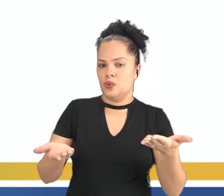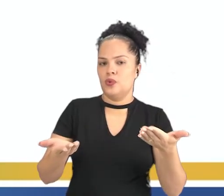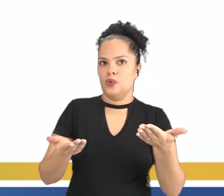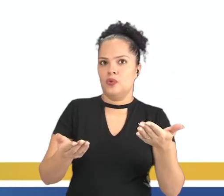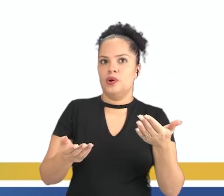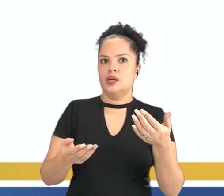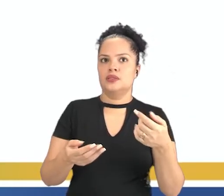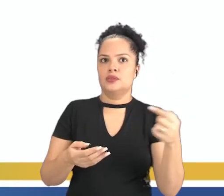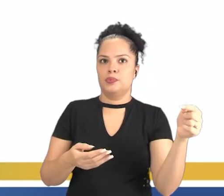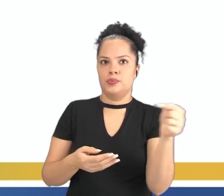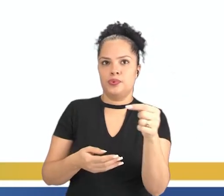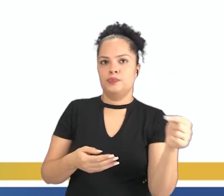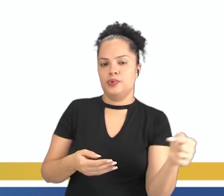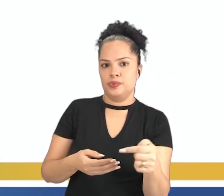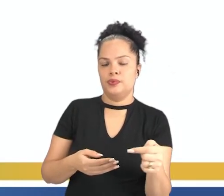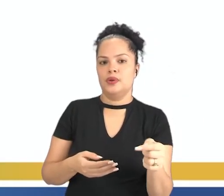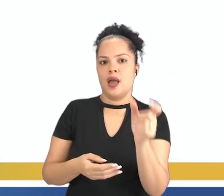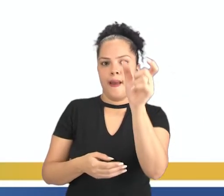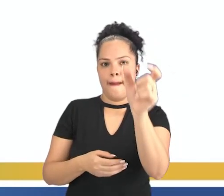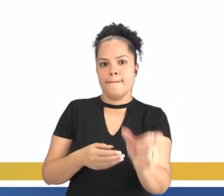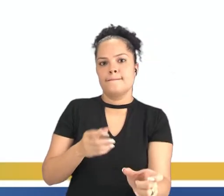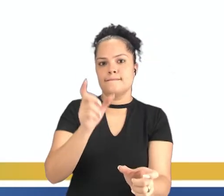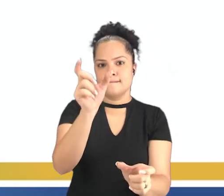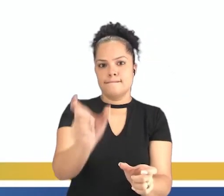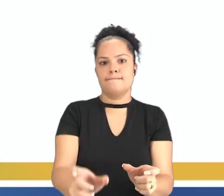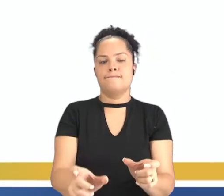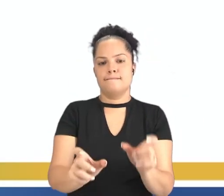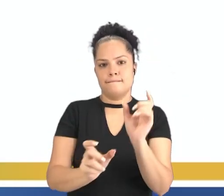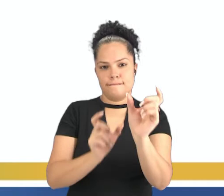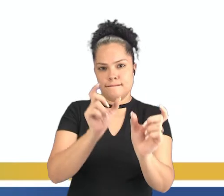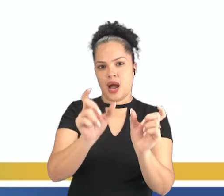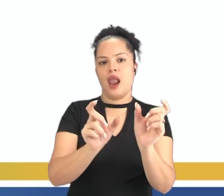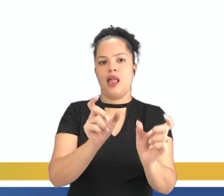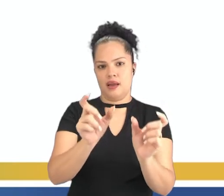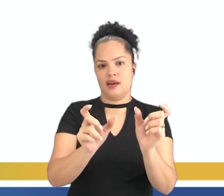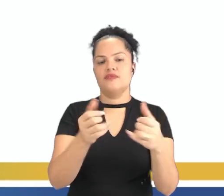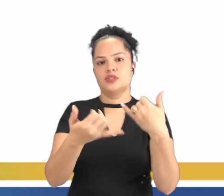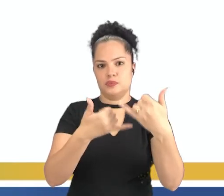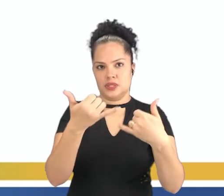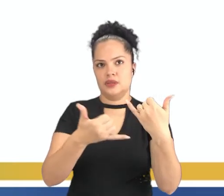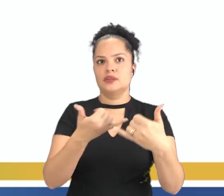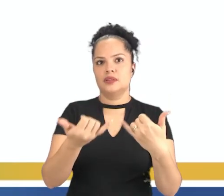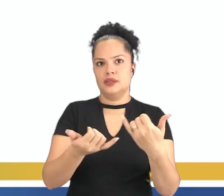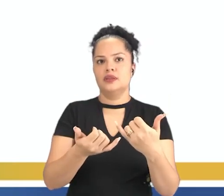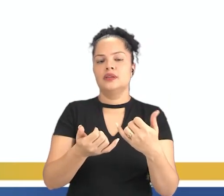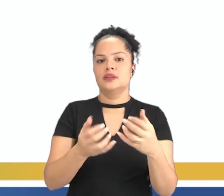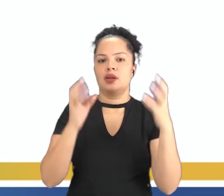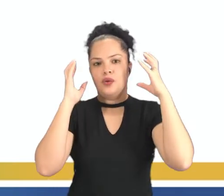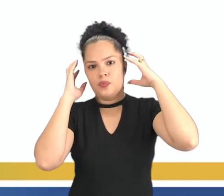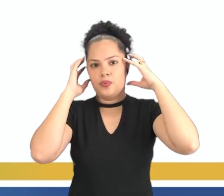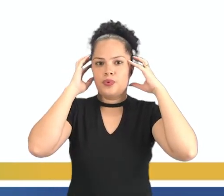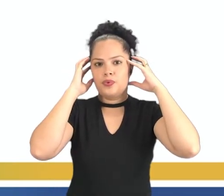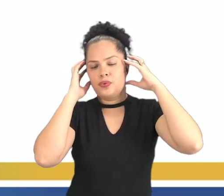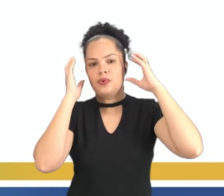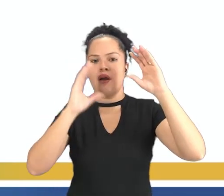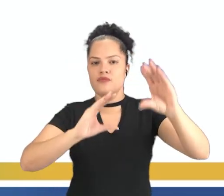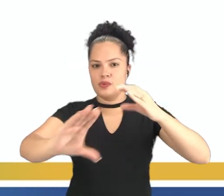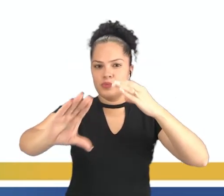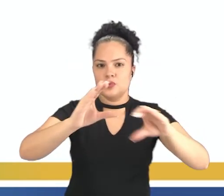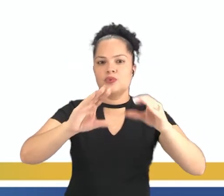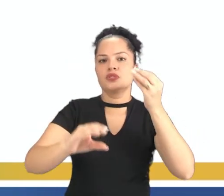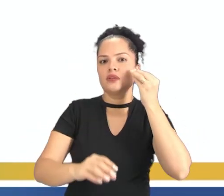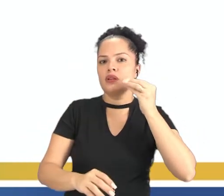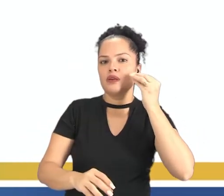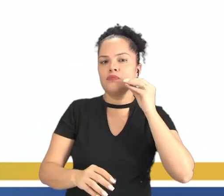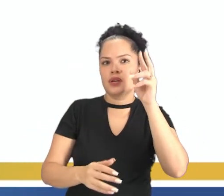pessoas para trocar boas ideias. Temos aí também um joguinho de palavras cruzadas. Ouvir música, né? E tentar lembrar da